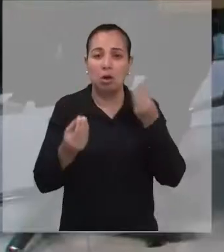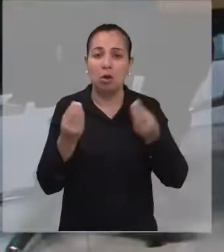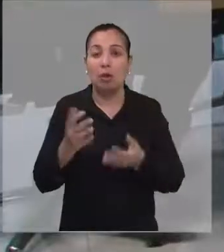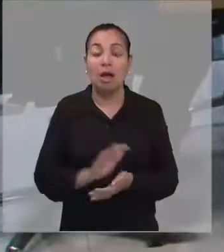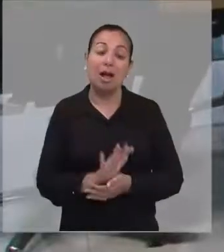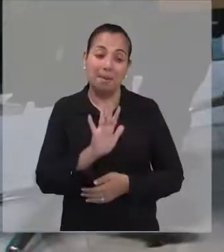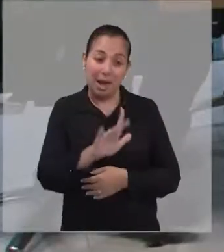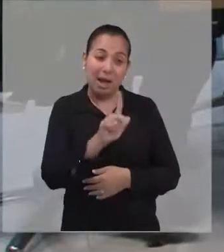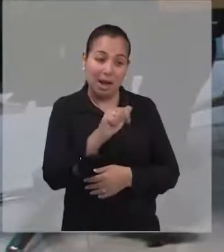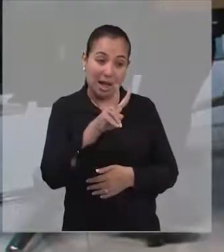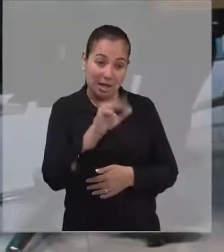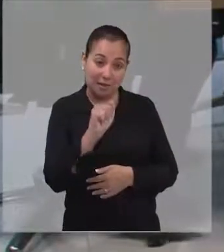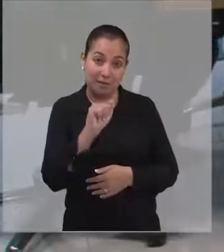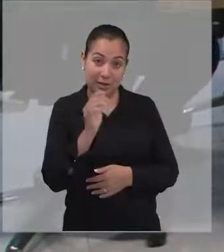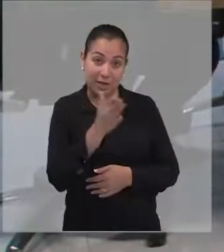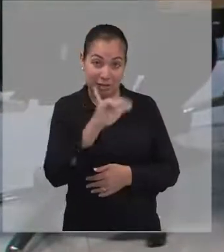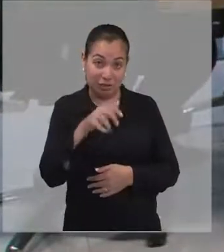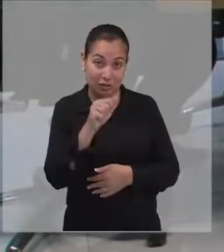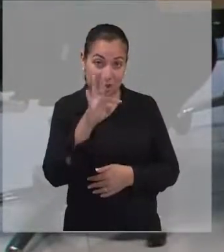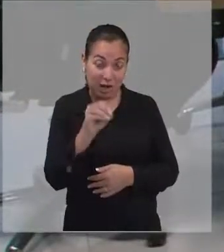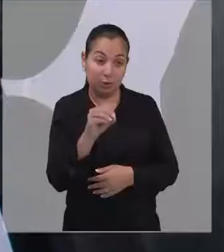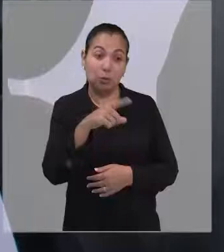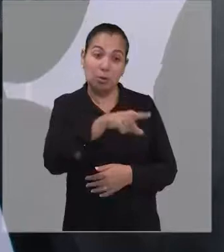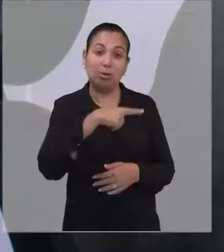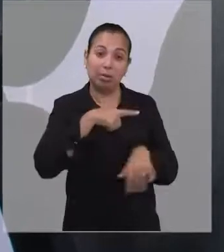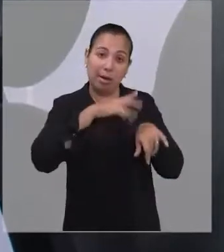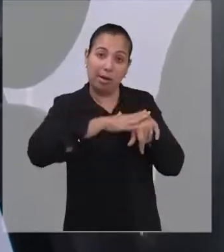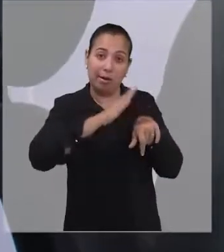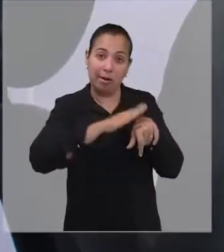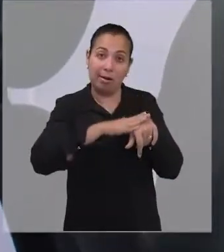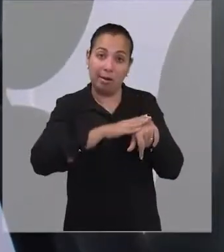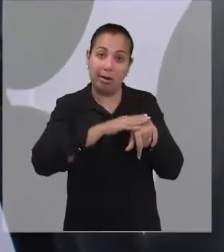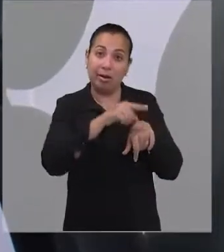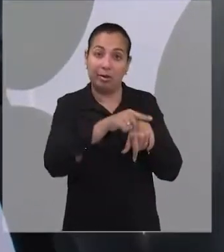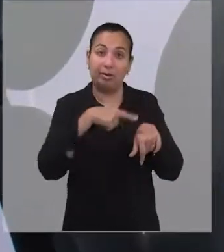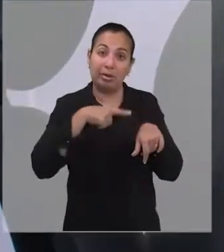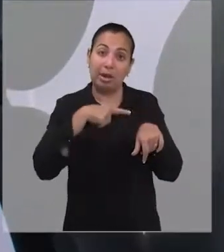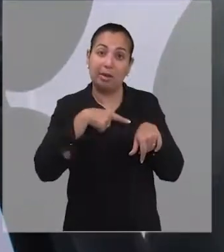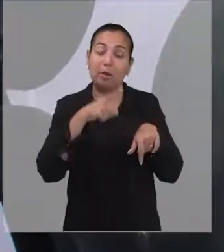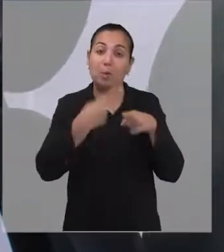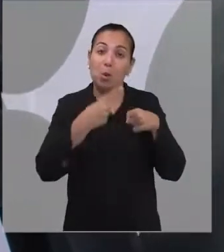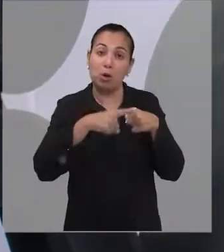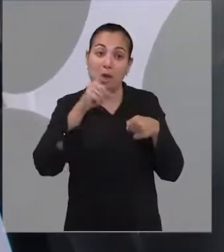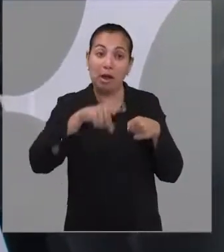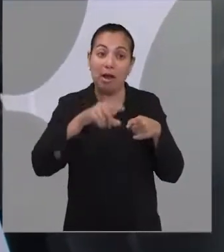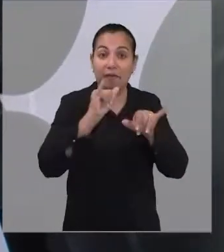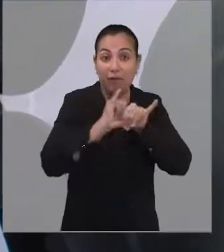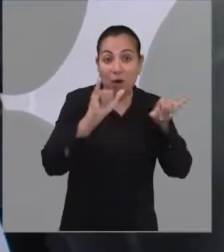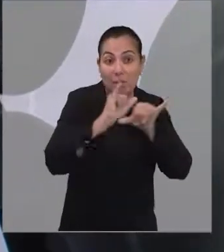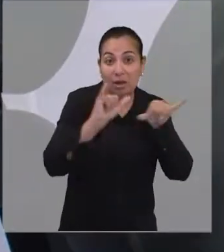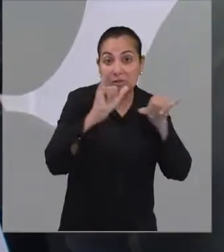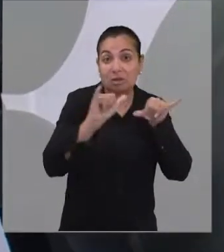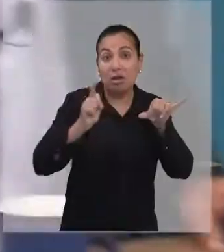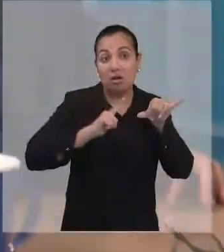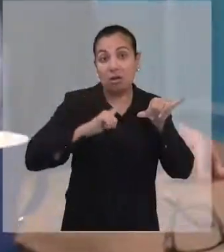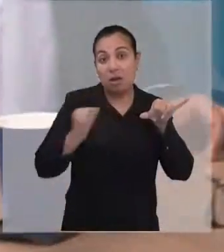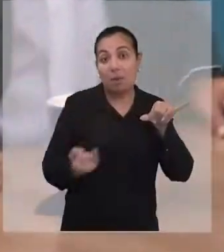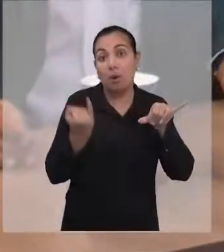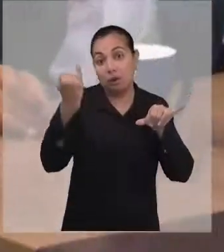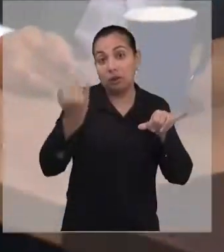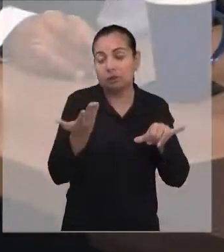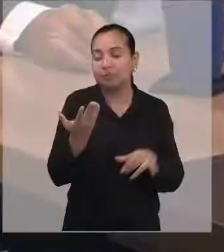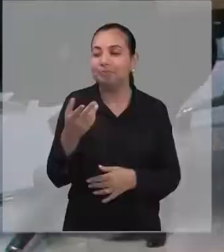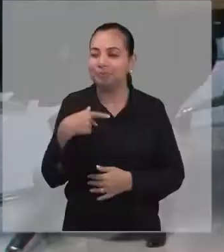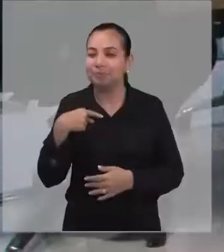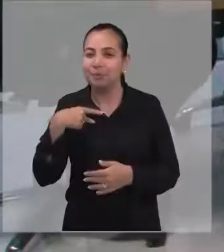padrão. Ainda tem essa contradição. De dar informação, de passar informação que era relevante, e a imprensa reverberou. Se bem que